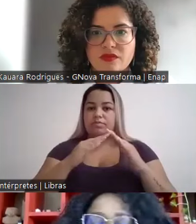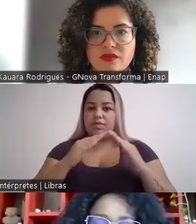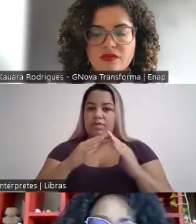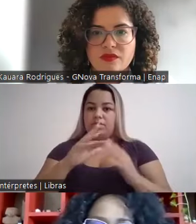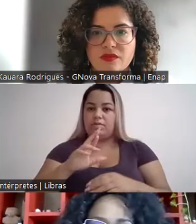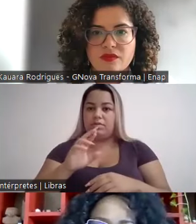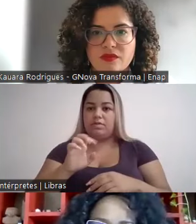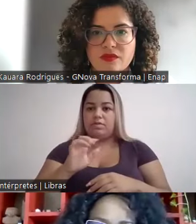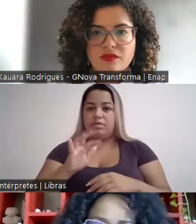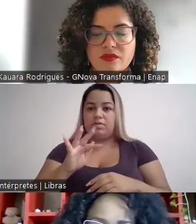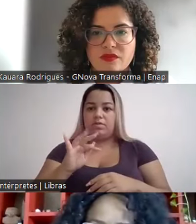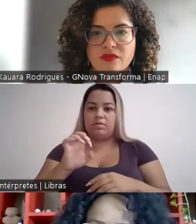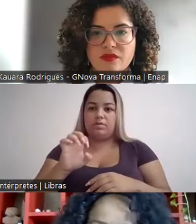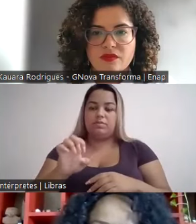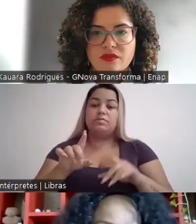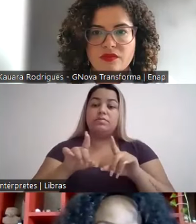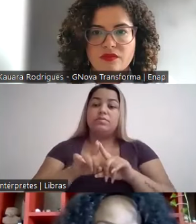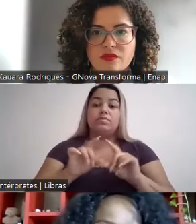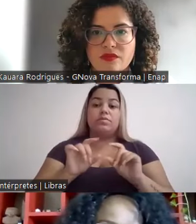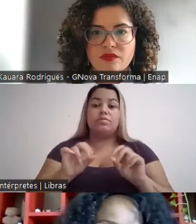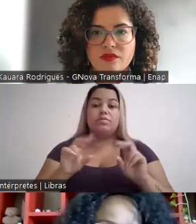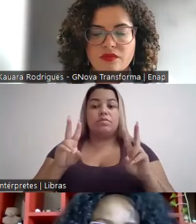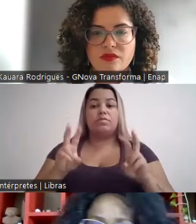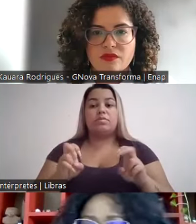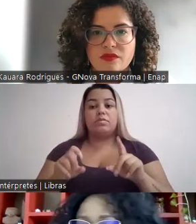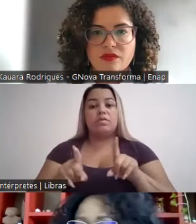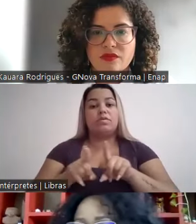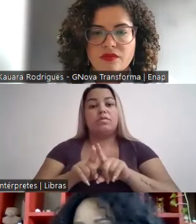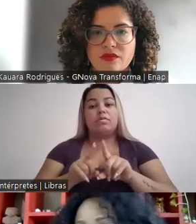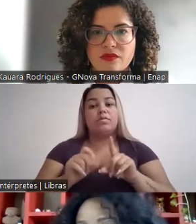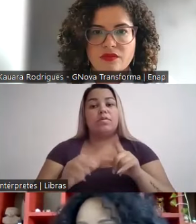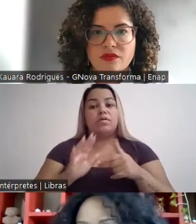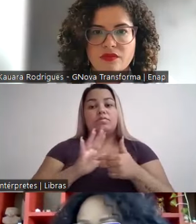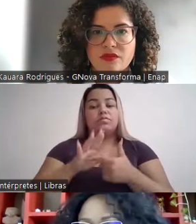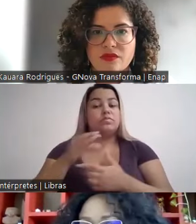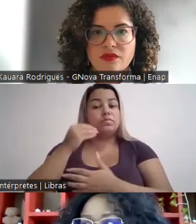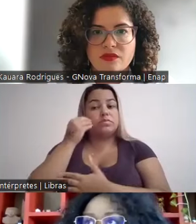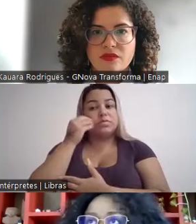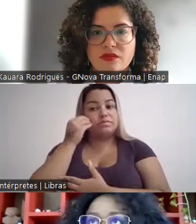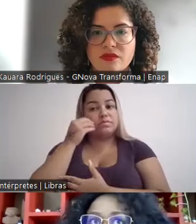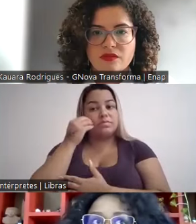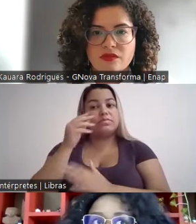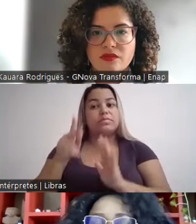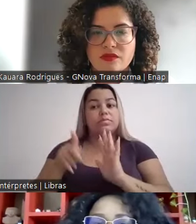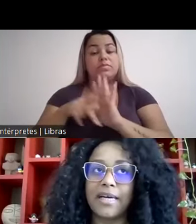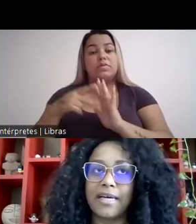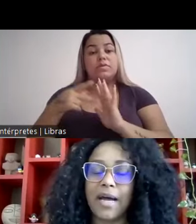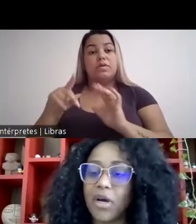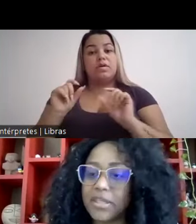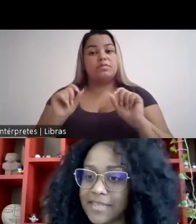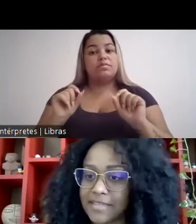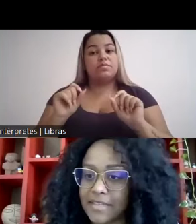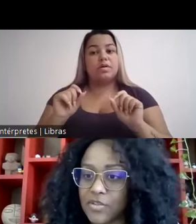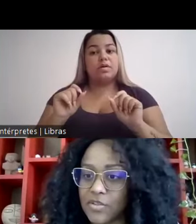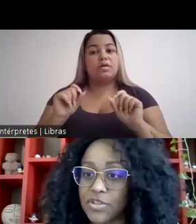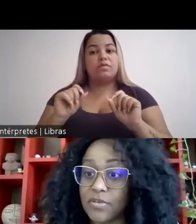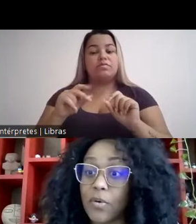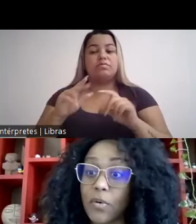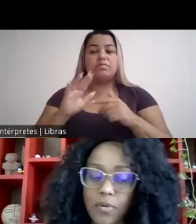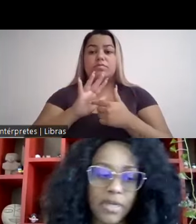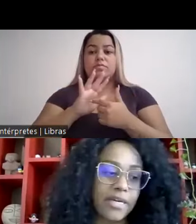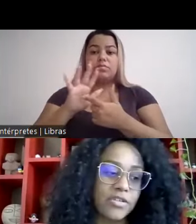achei interessante, para falar sobre empreendedorismo e criatividade, trazer a minha própria experiência, no sentido de abordar essas